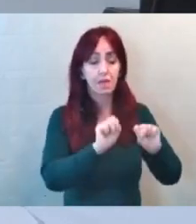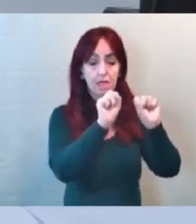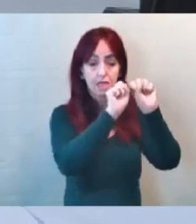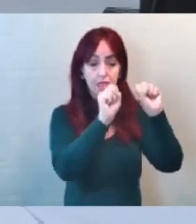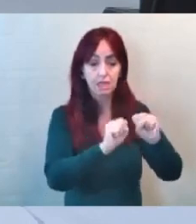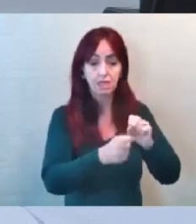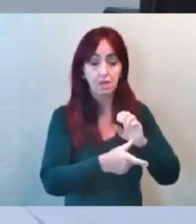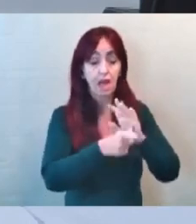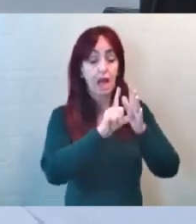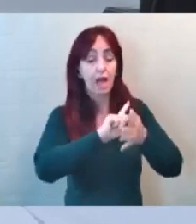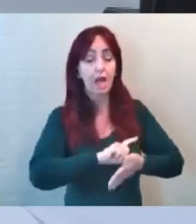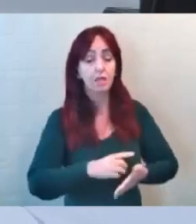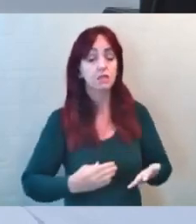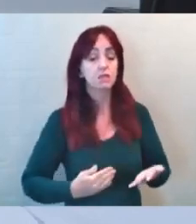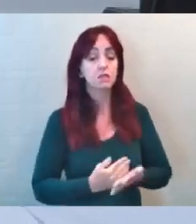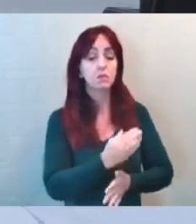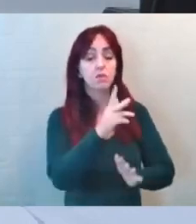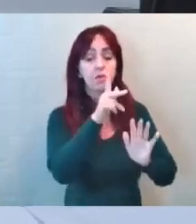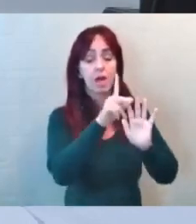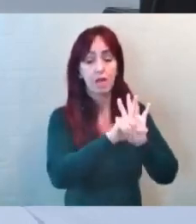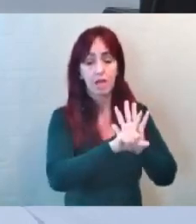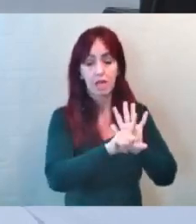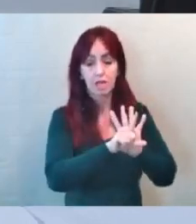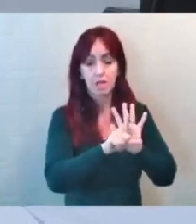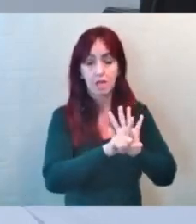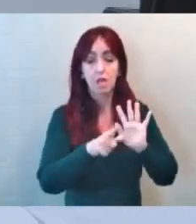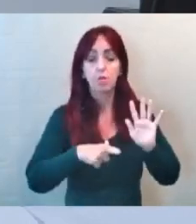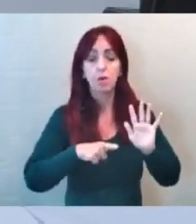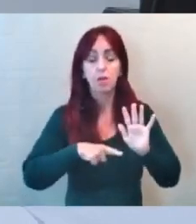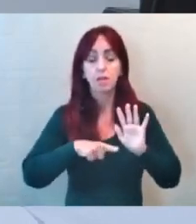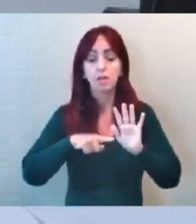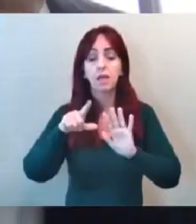da lei? Que vocês fizeram uma planilha com base no último ano, não?